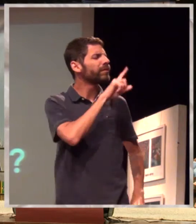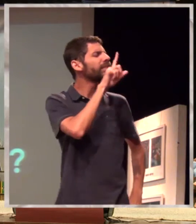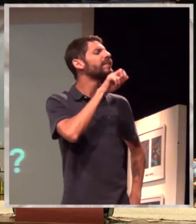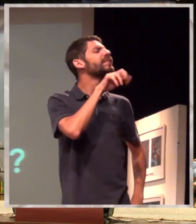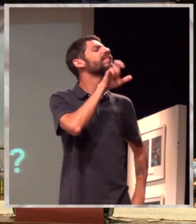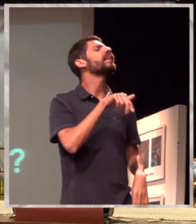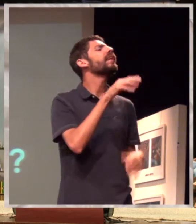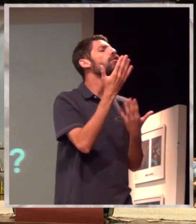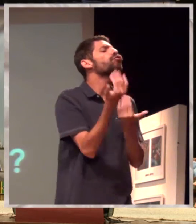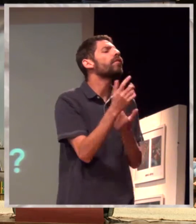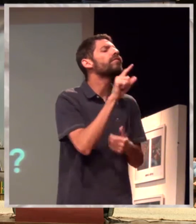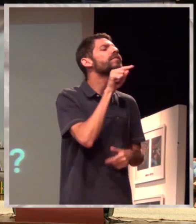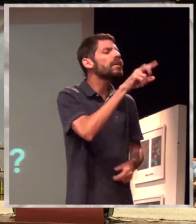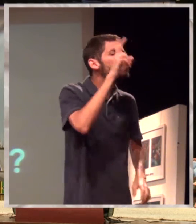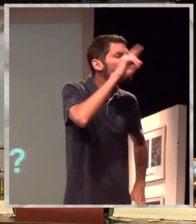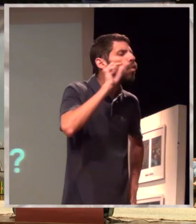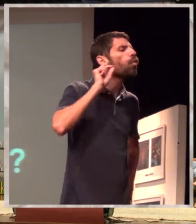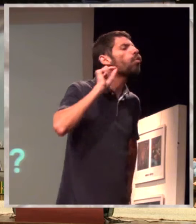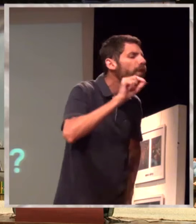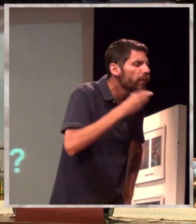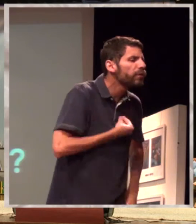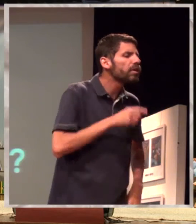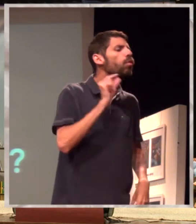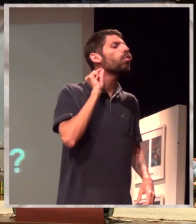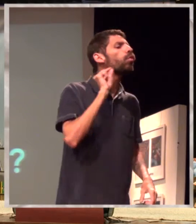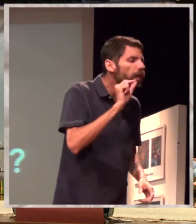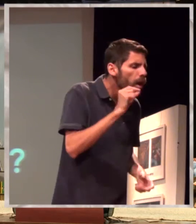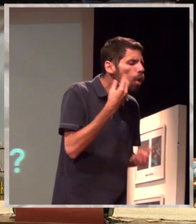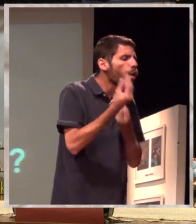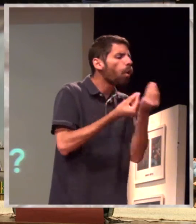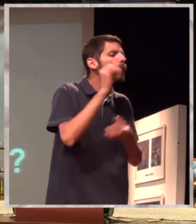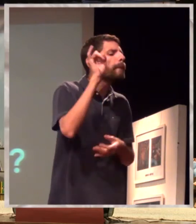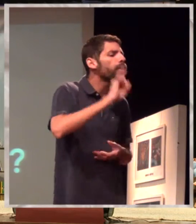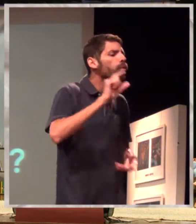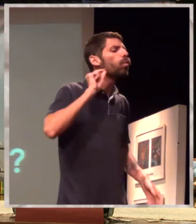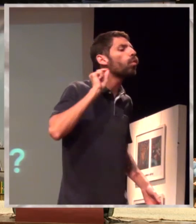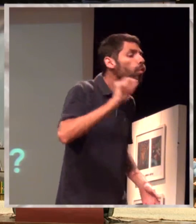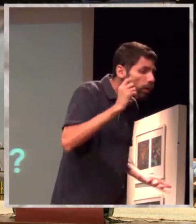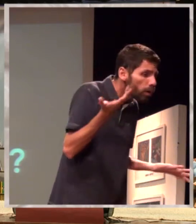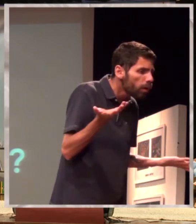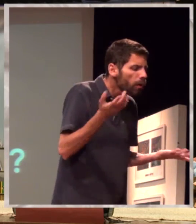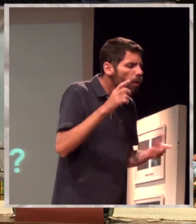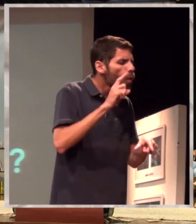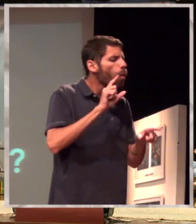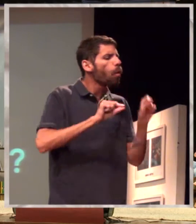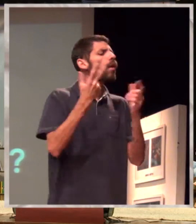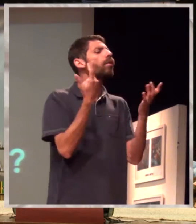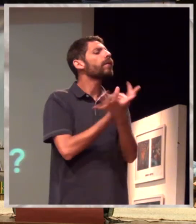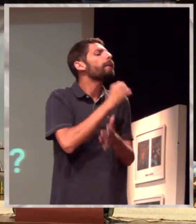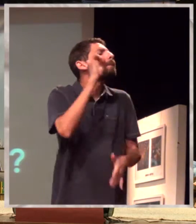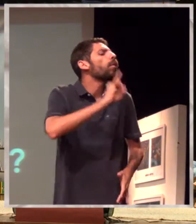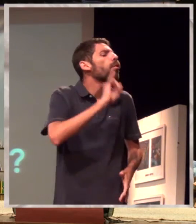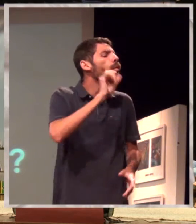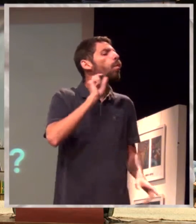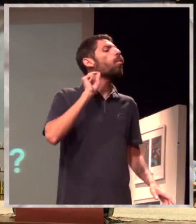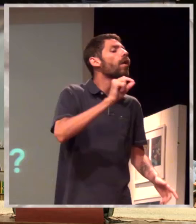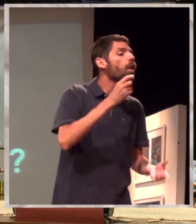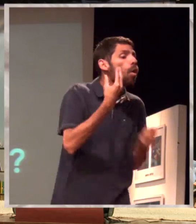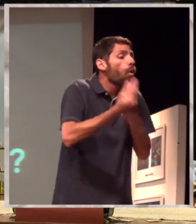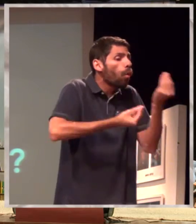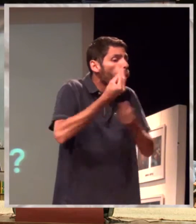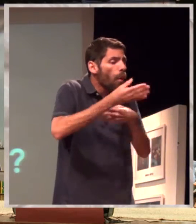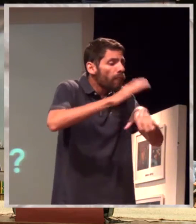esse jovem? Qual é a sua história? De onde ele vem? O que foi importante para ele? O que é importante para ele? O quanto